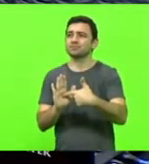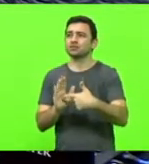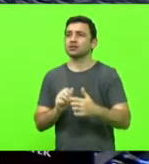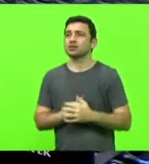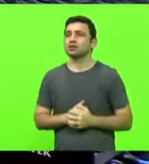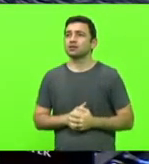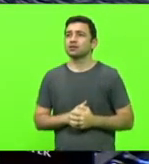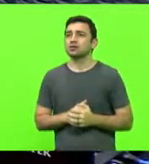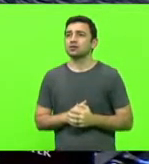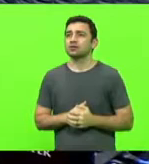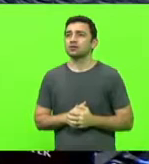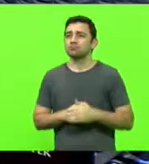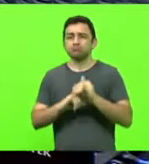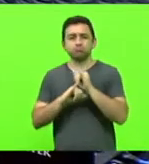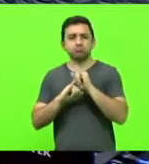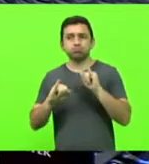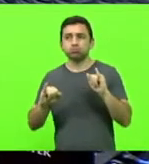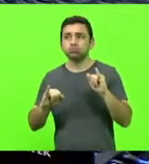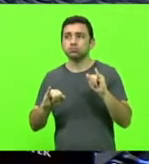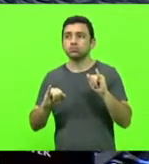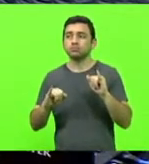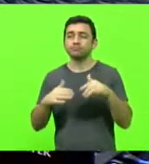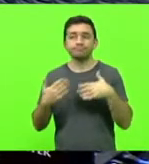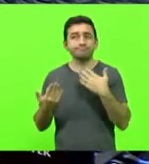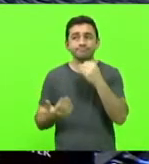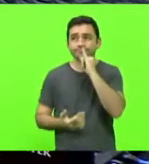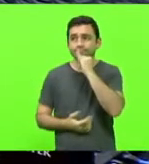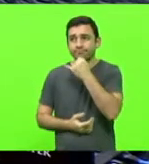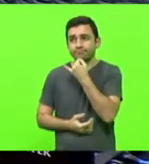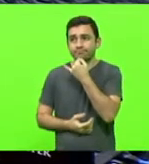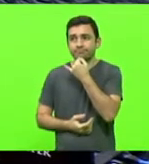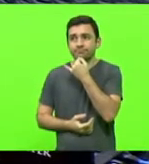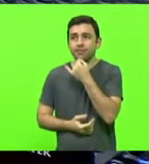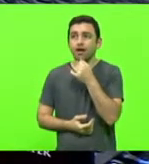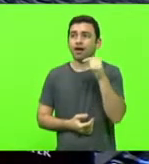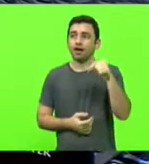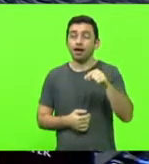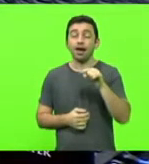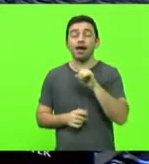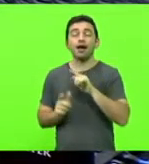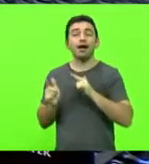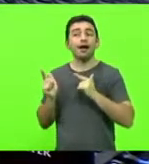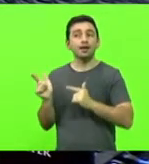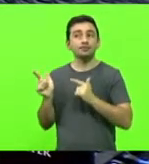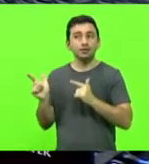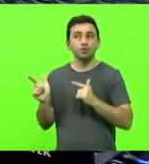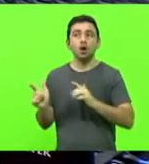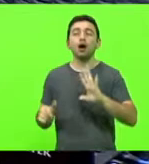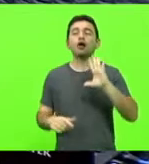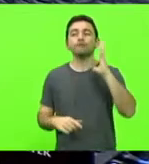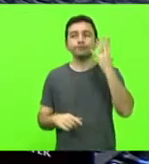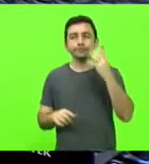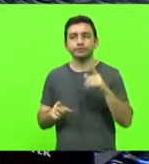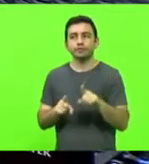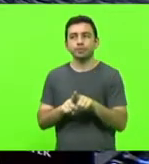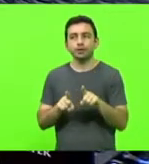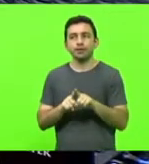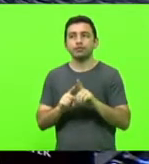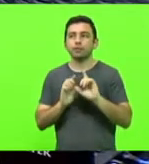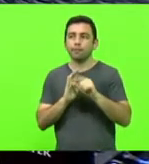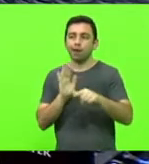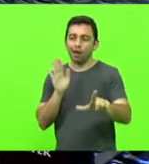naquela manifestação que ele fez. Infelizmente, aqui em Caçador aconteceu recentemente, mesmo depois da